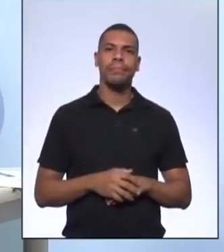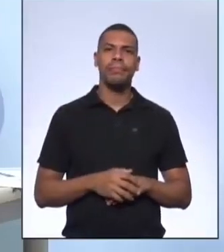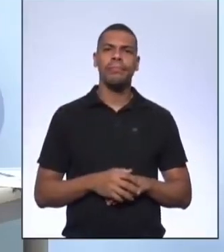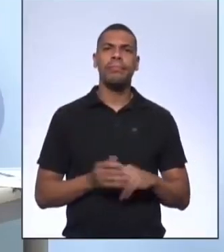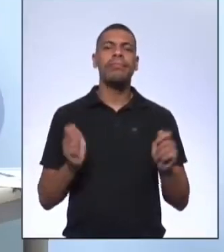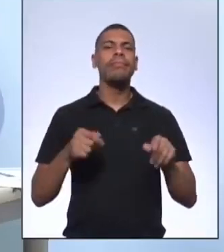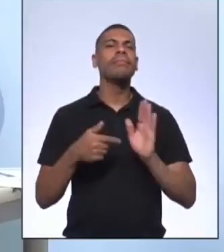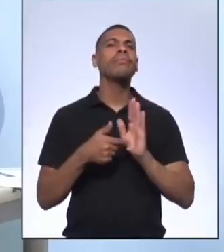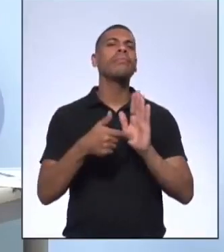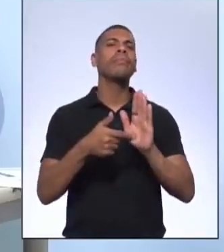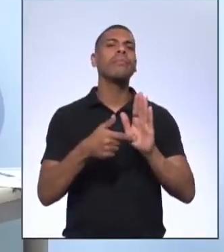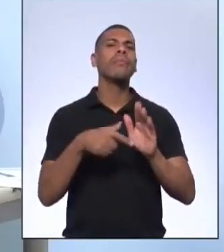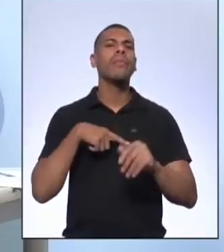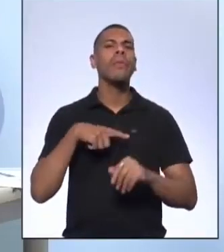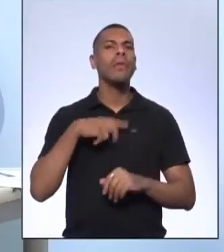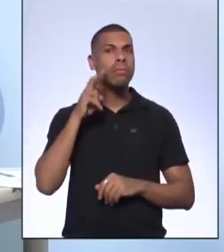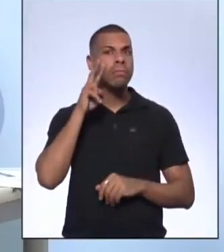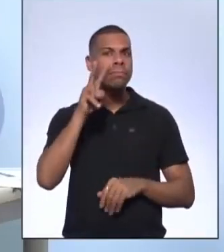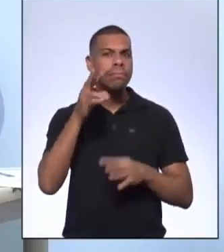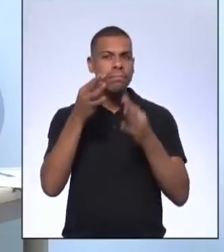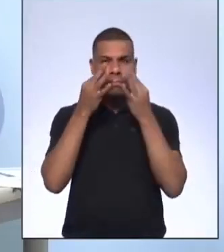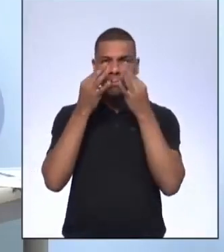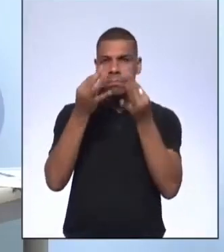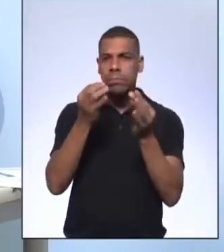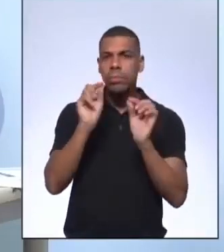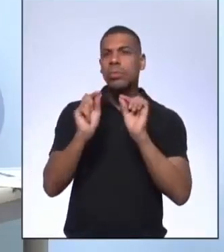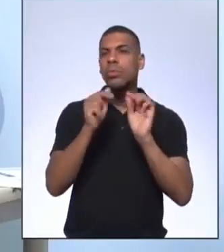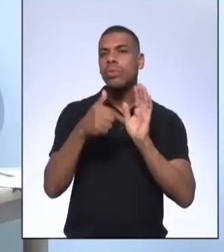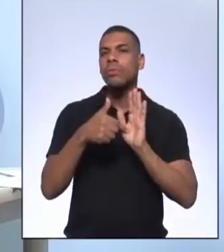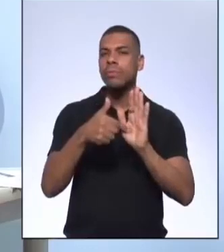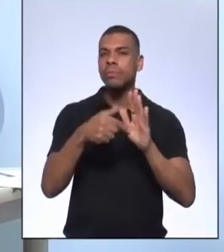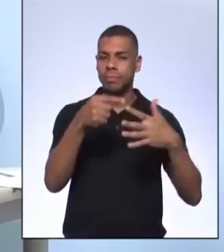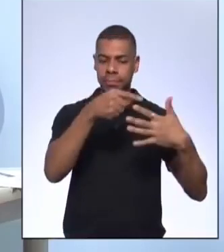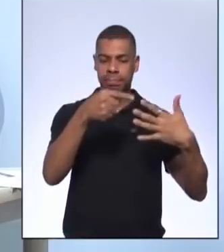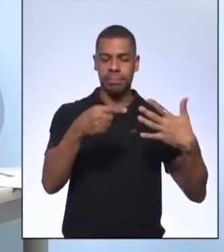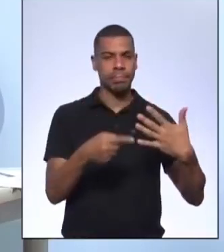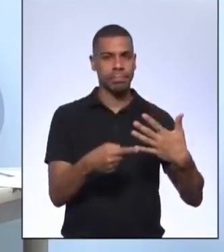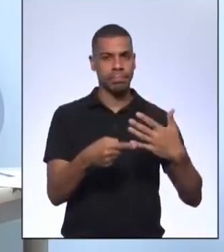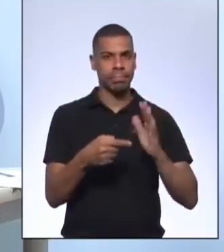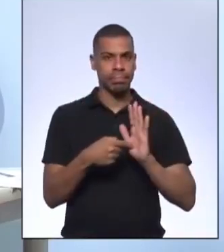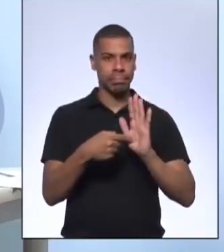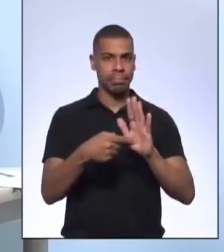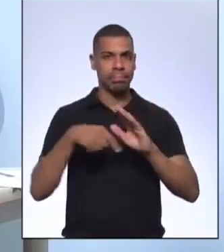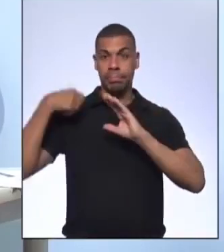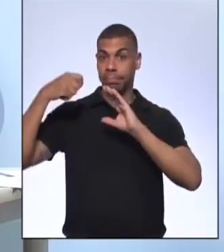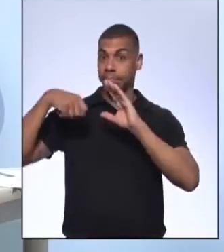vocês vão ouvir um pouquinho mais sobre esses pontos que a gente está colocando aqui.